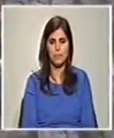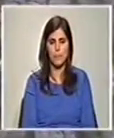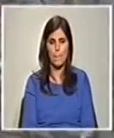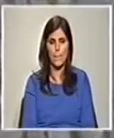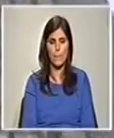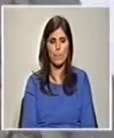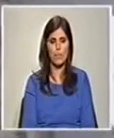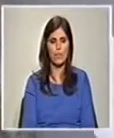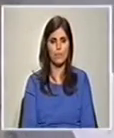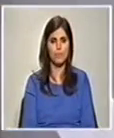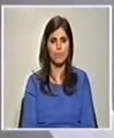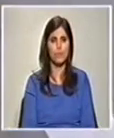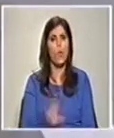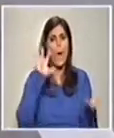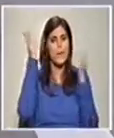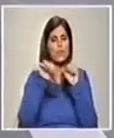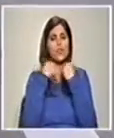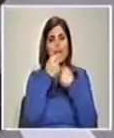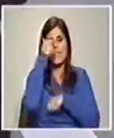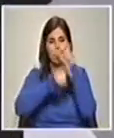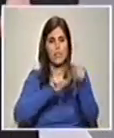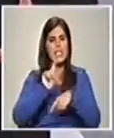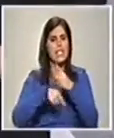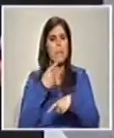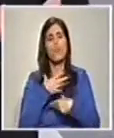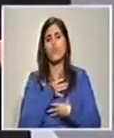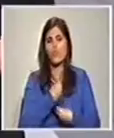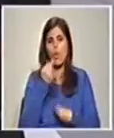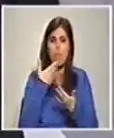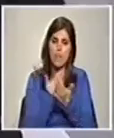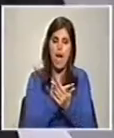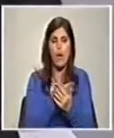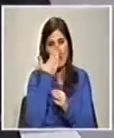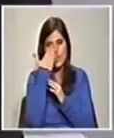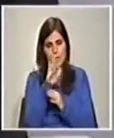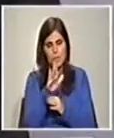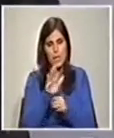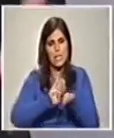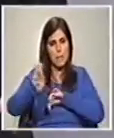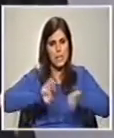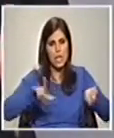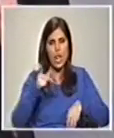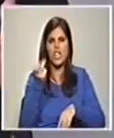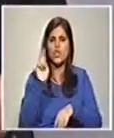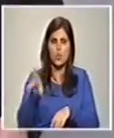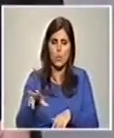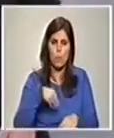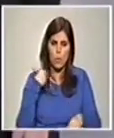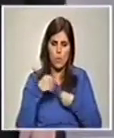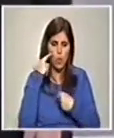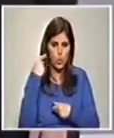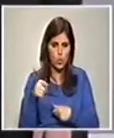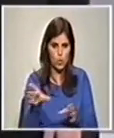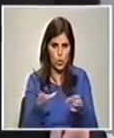No que toca ao meio ambiente, a sociedade civil sempre gostou de dar o exemplo. E, aliás, a separação de resíduos é uma preocupação diária do